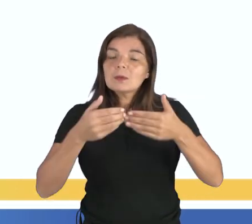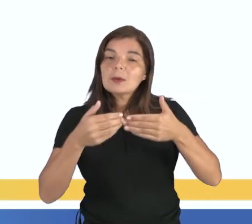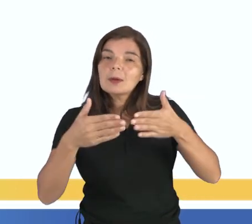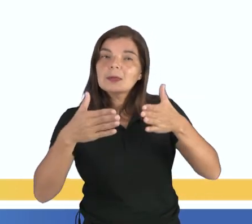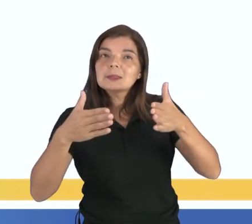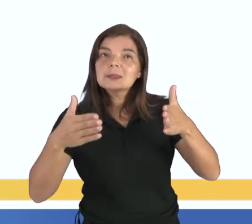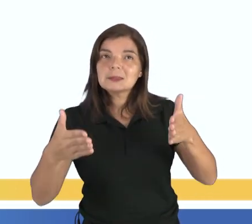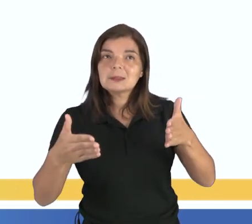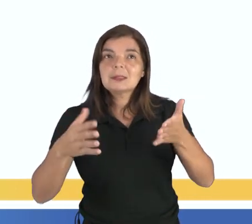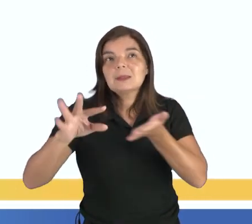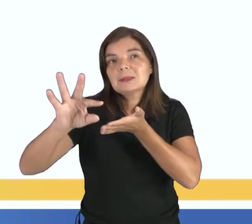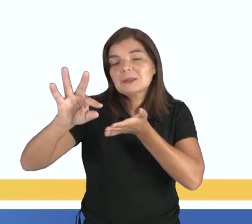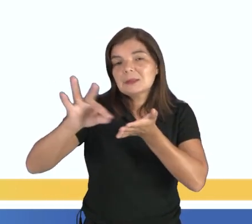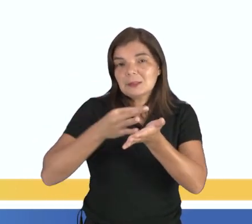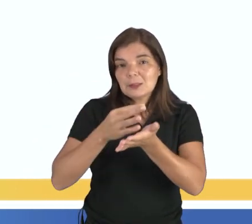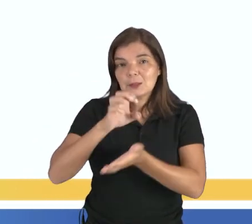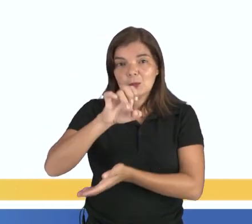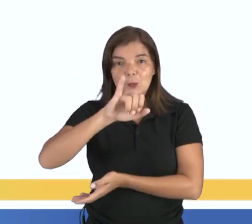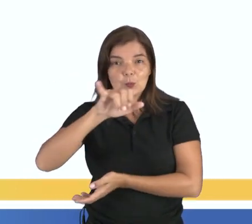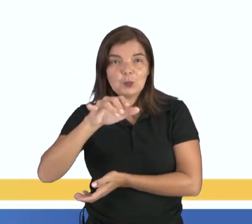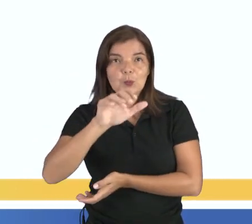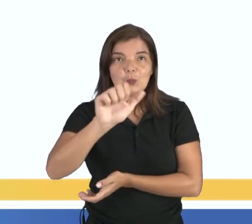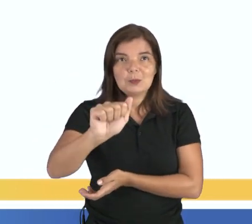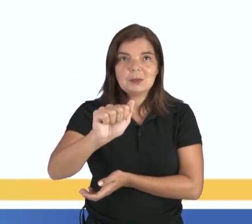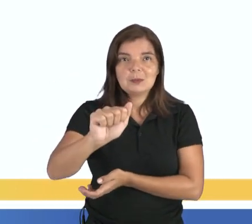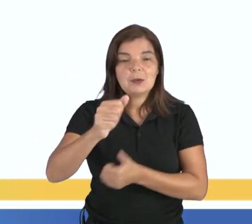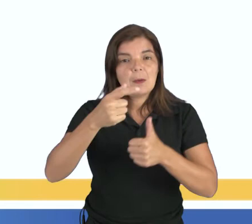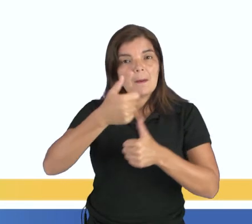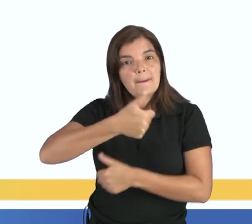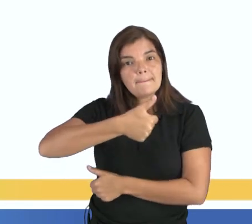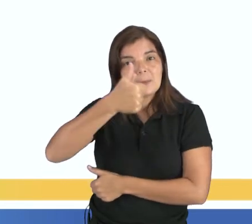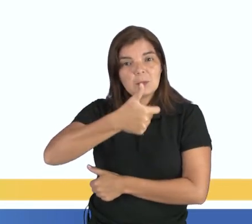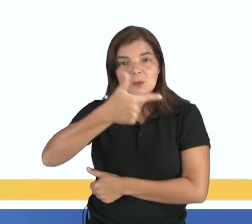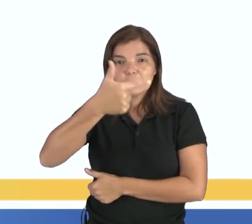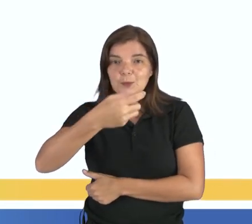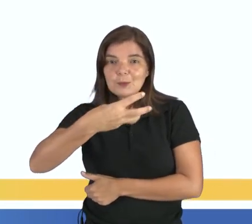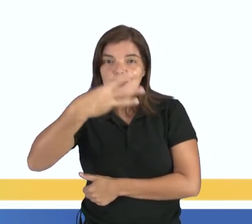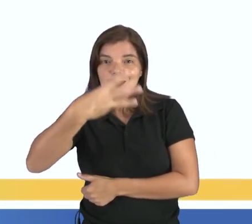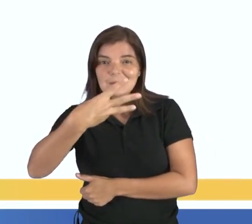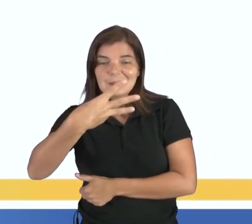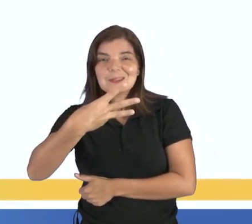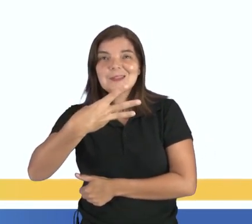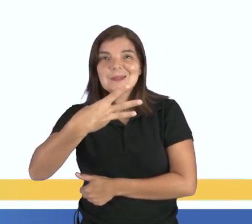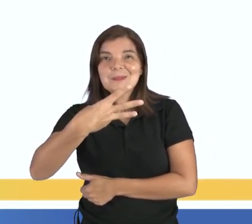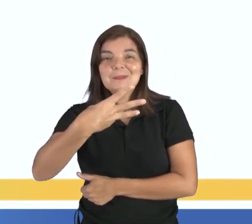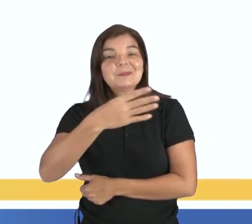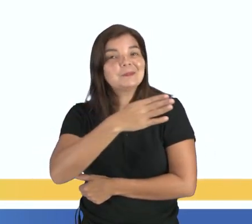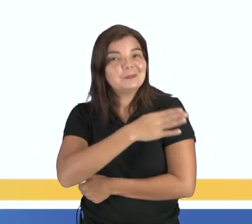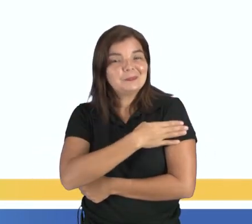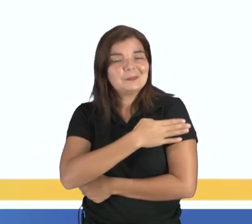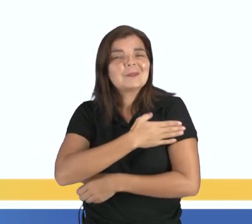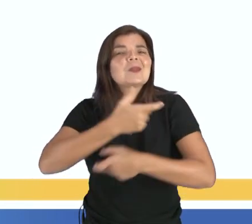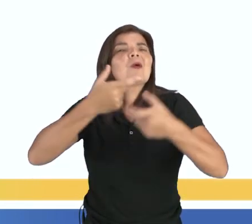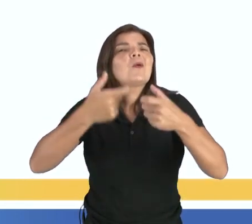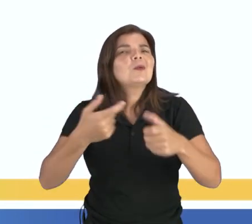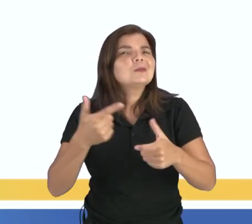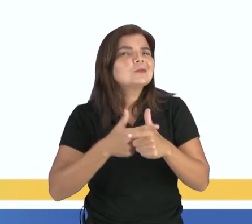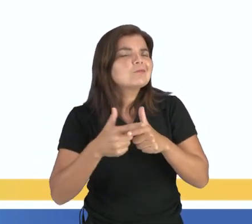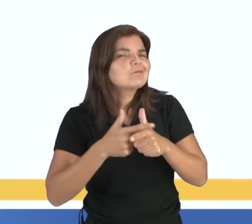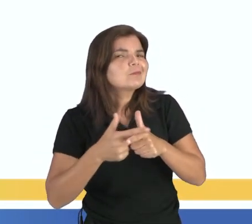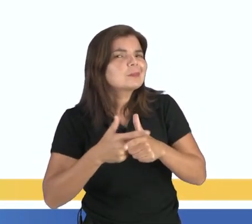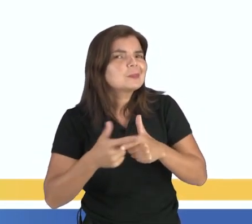estão aberta a matrícula do EJA, primeira, segunda, terceira e quarta série. Onde está o problema